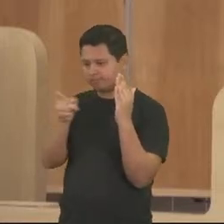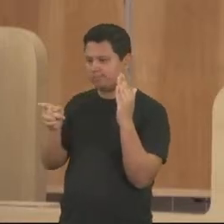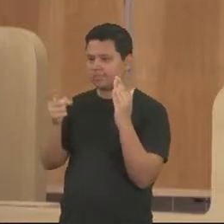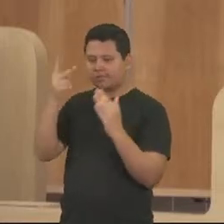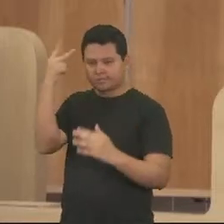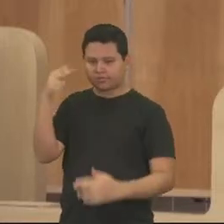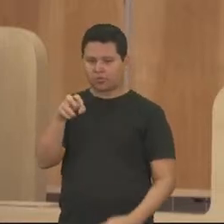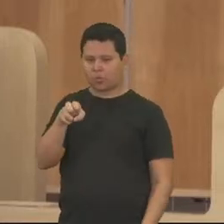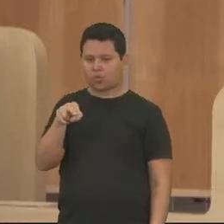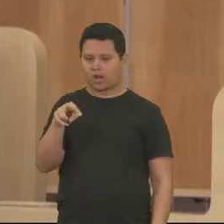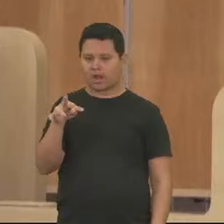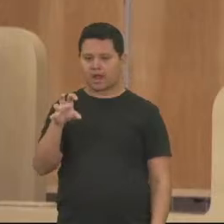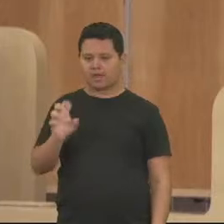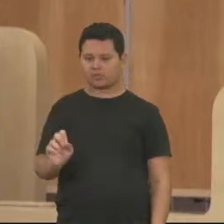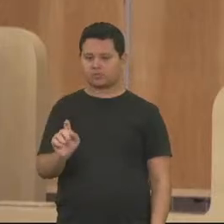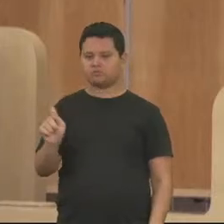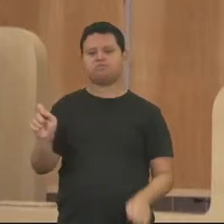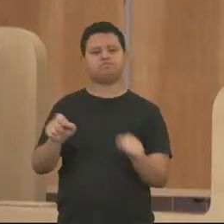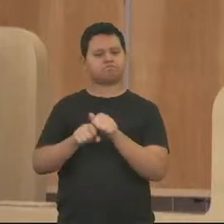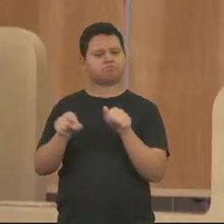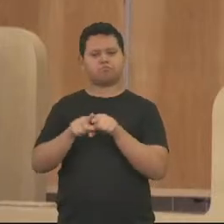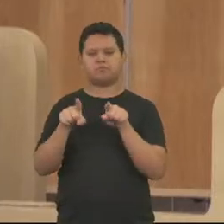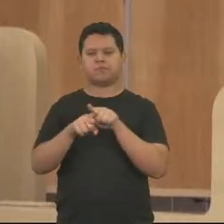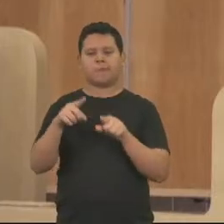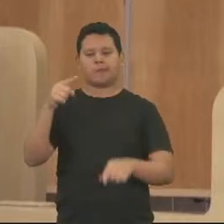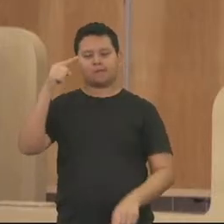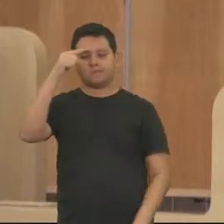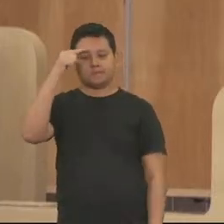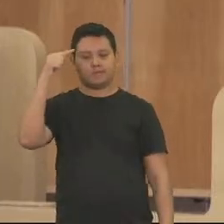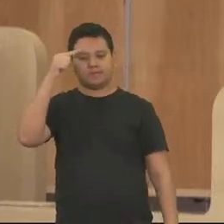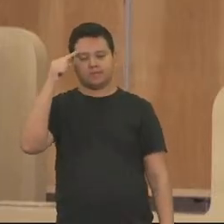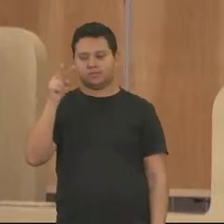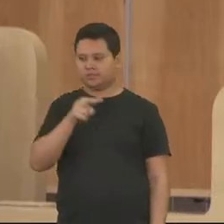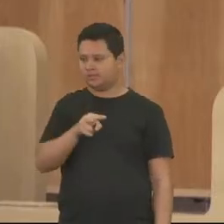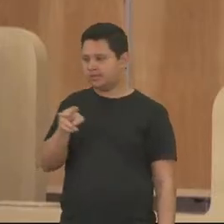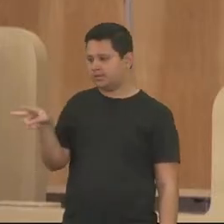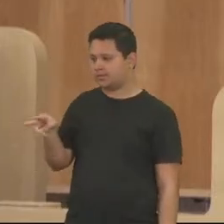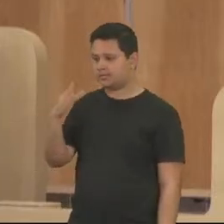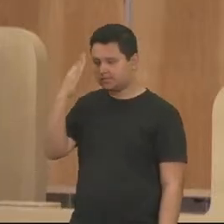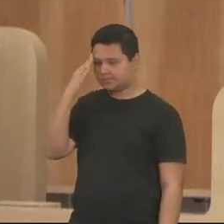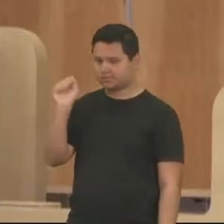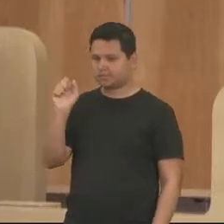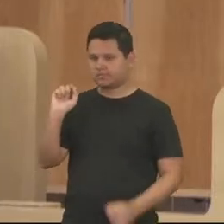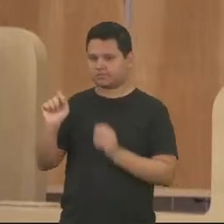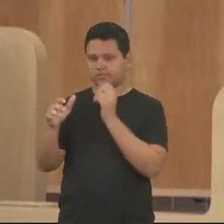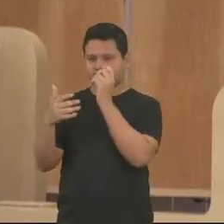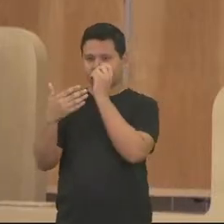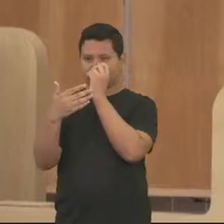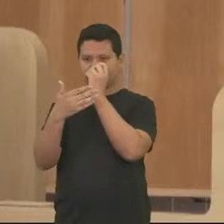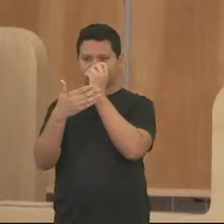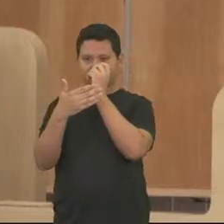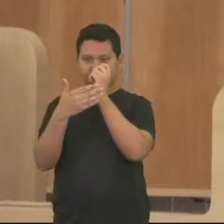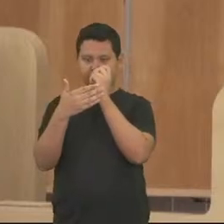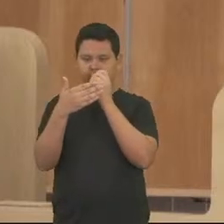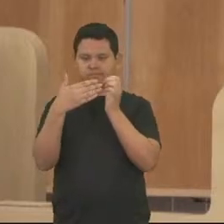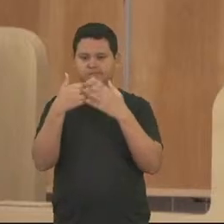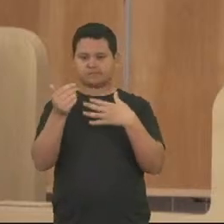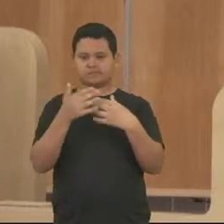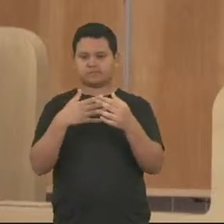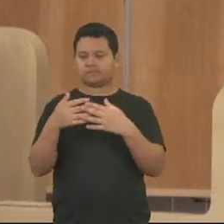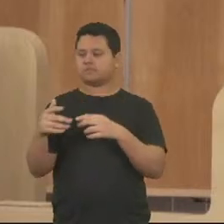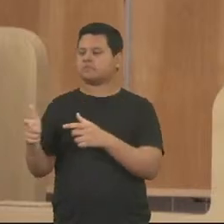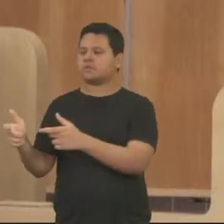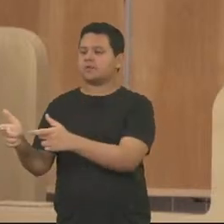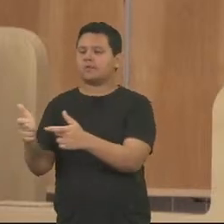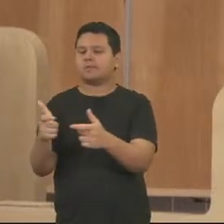a realidade do BNH, como o Daniel lá no Bandeira Branca, vocês sabem que em alguns espaços, as praças,